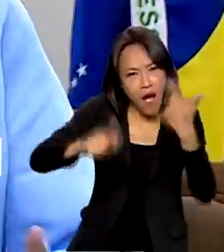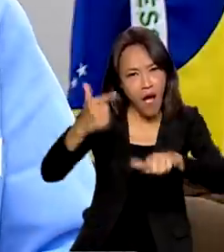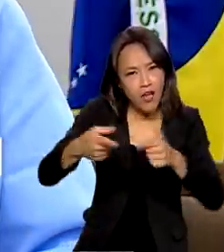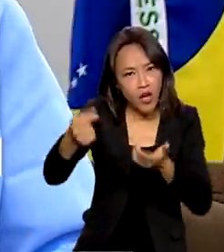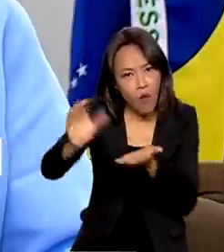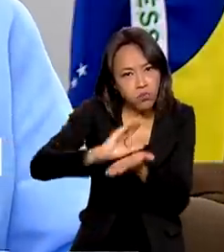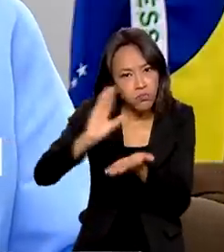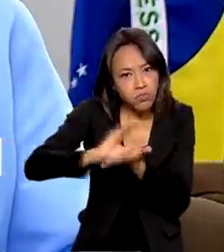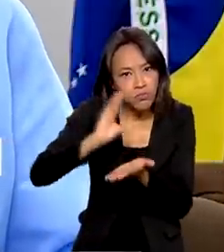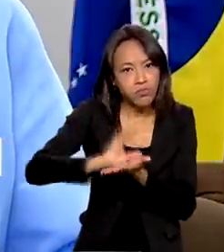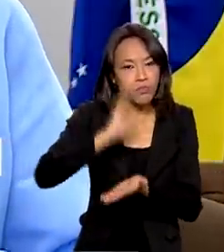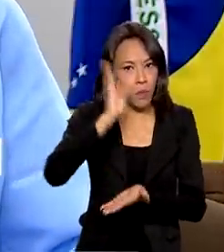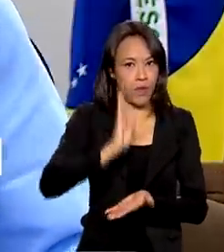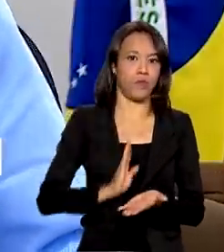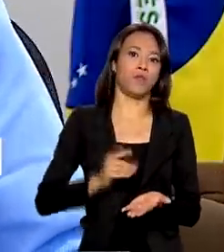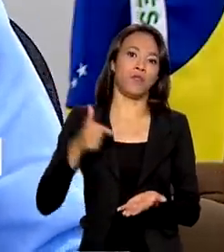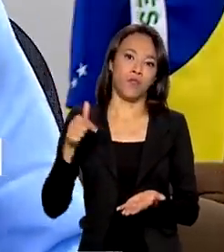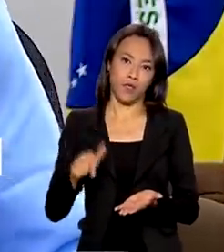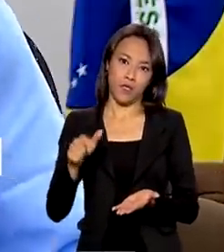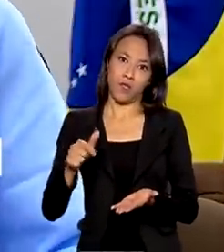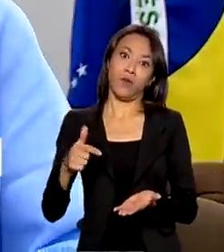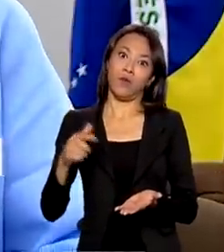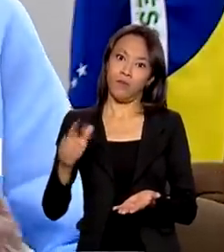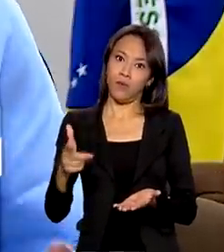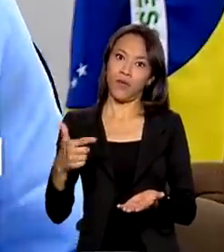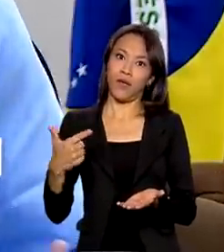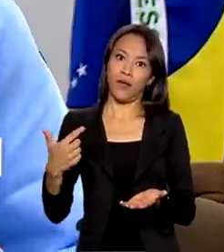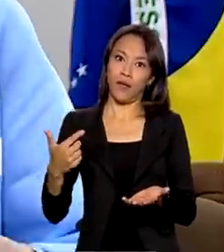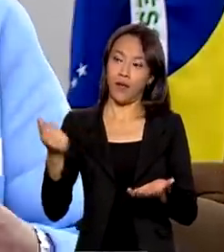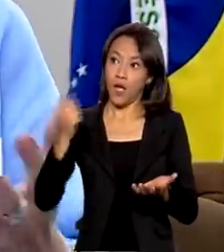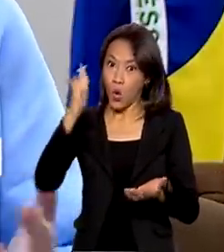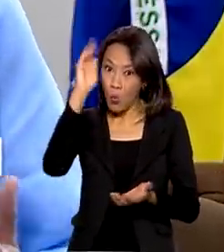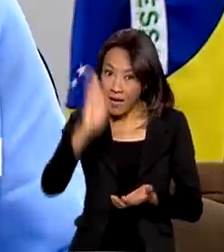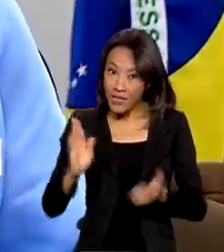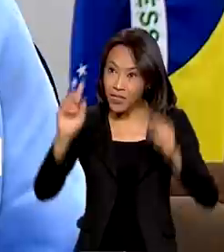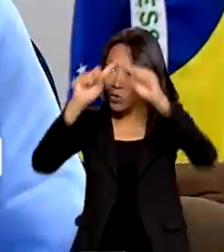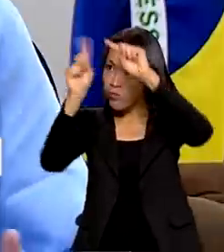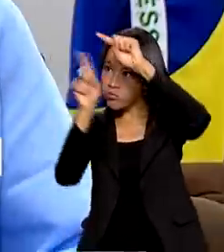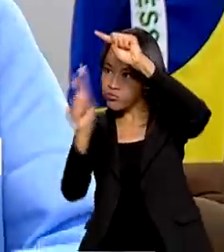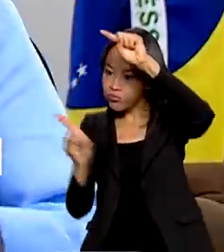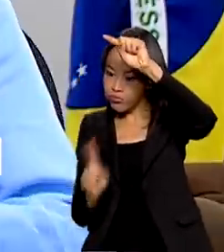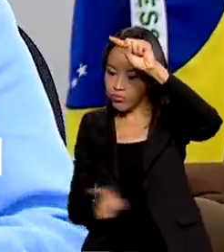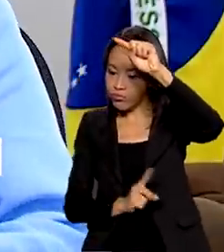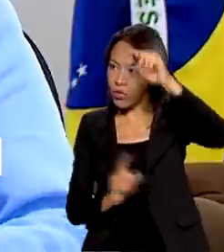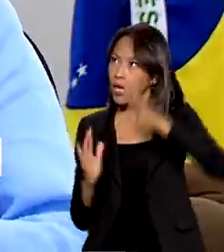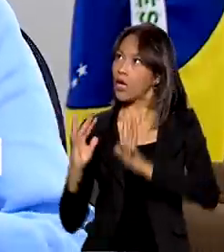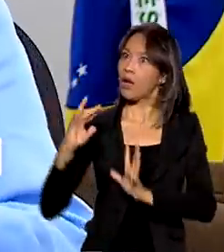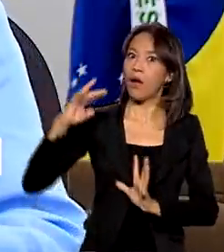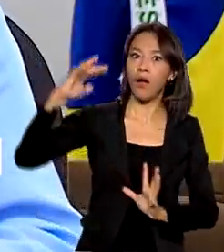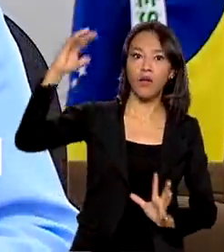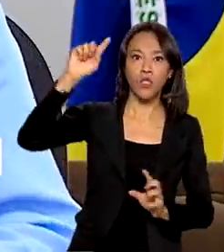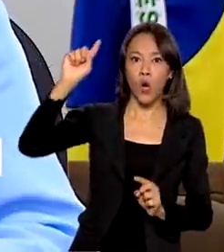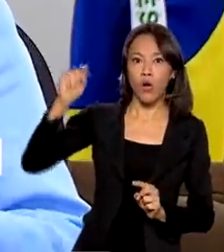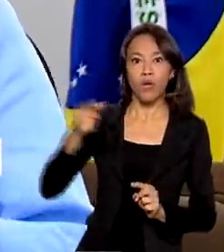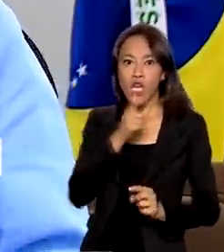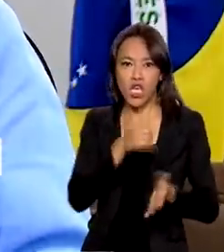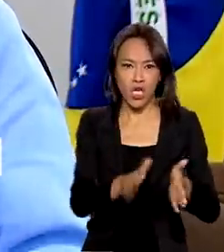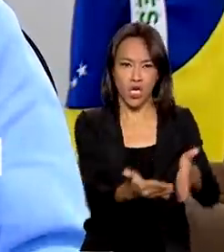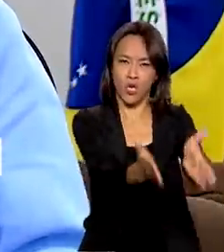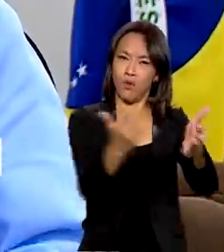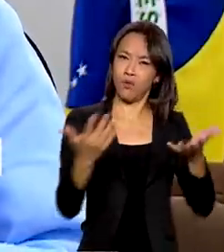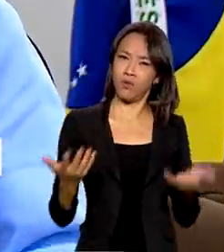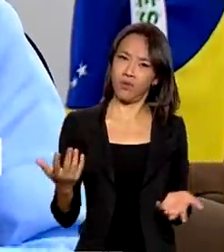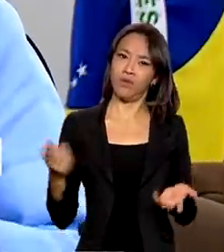tendo o Brasil a costa do tamanho que nós temos né porque a costa brasileira marítima enorme fora os rios